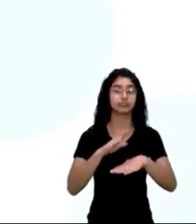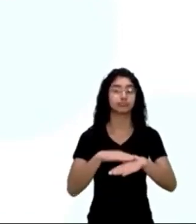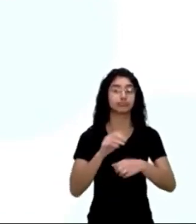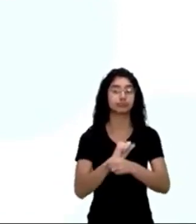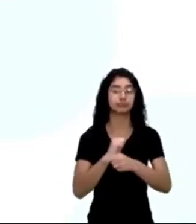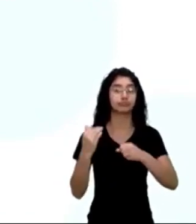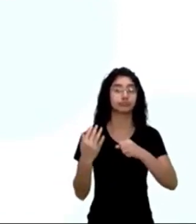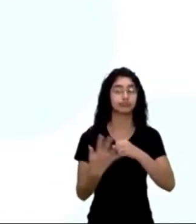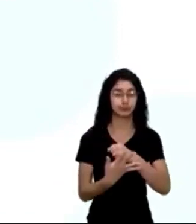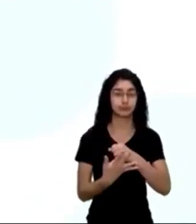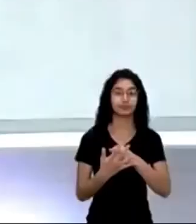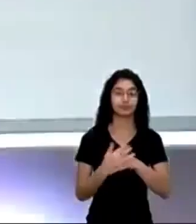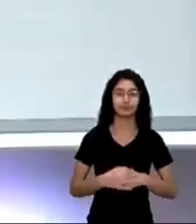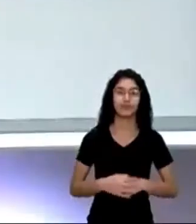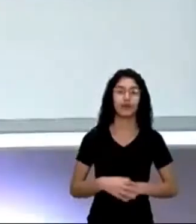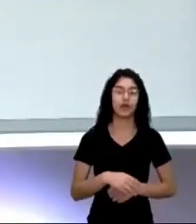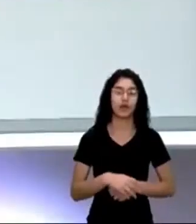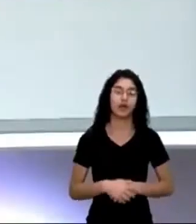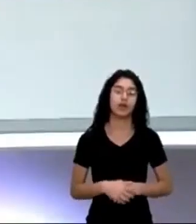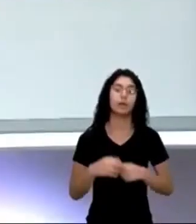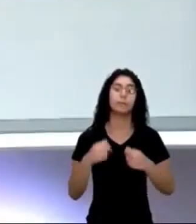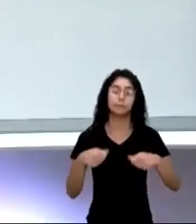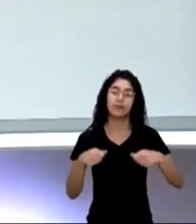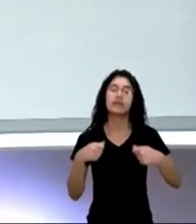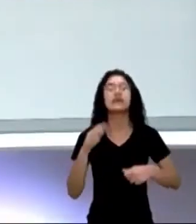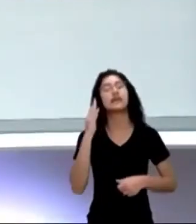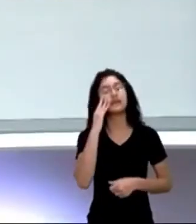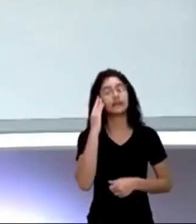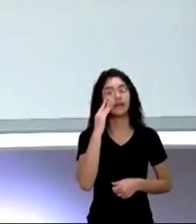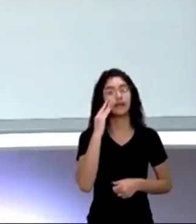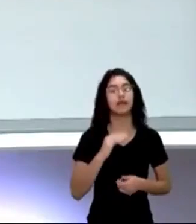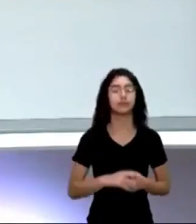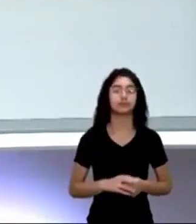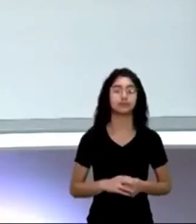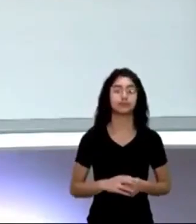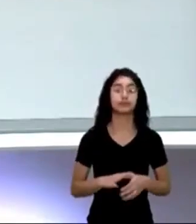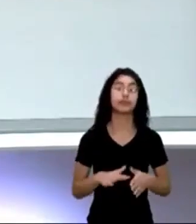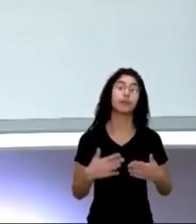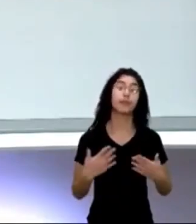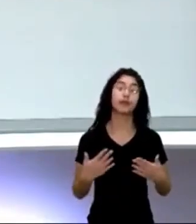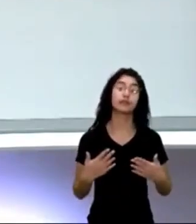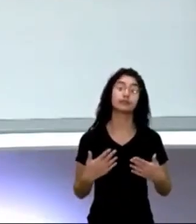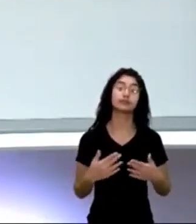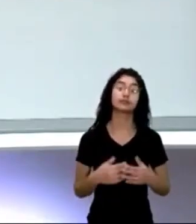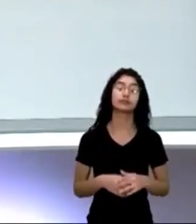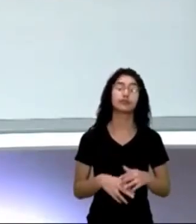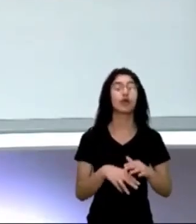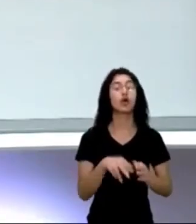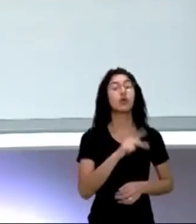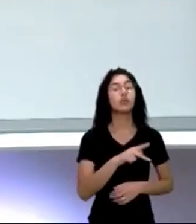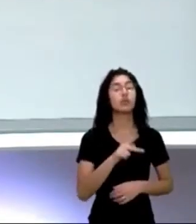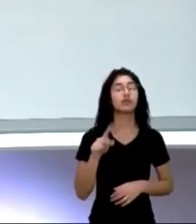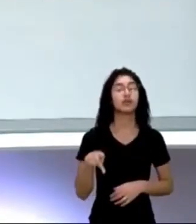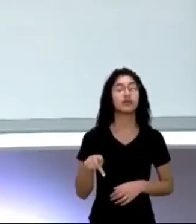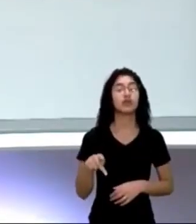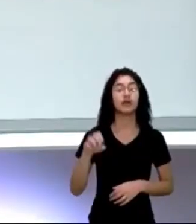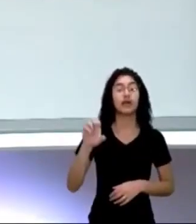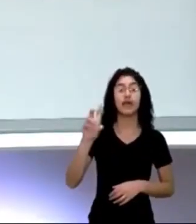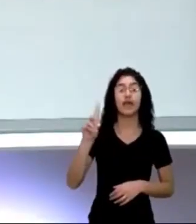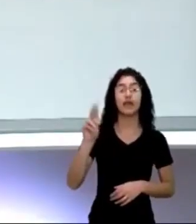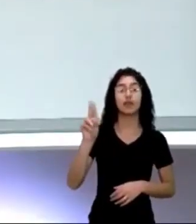você não entender imunologia, fica difícil você entender a vacina. Tá bom? E a apresentação será do professor Eduardo